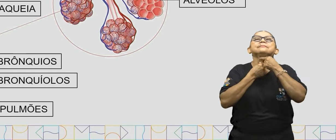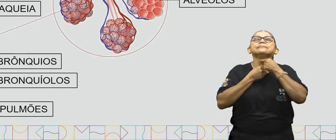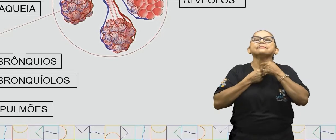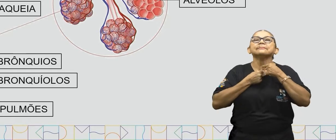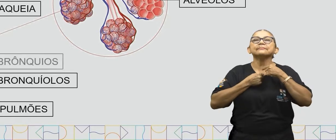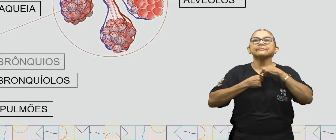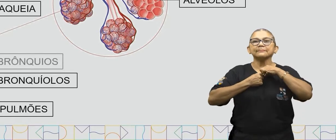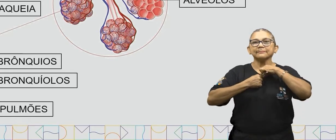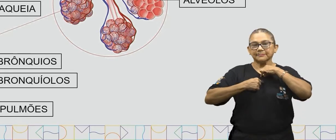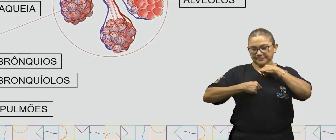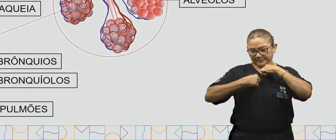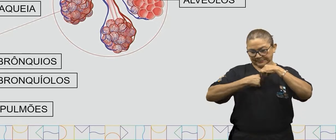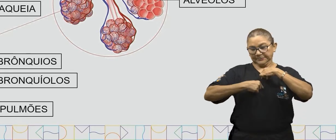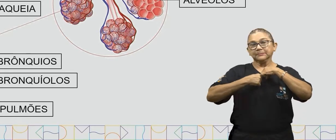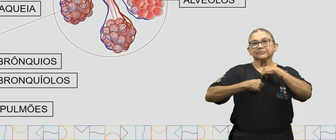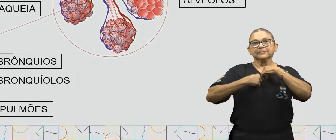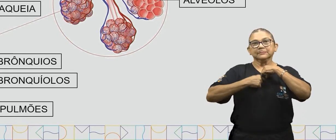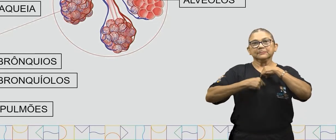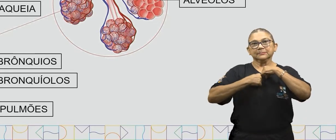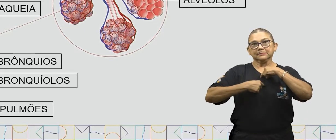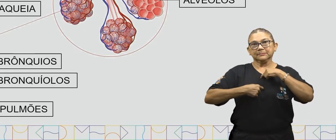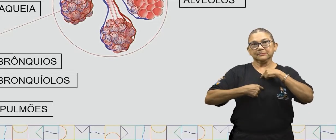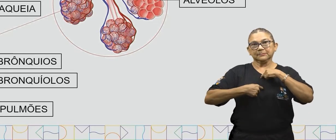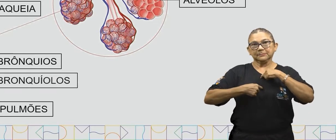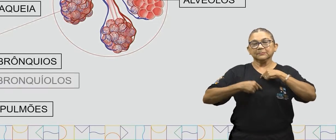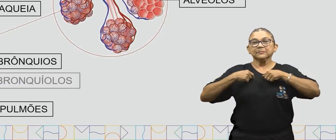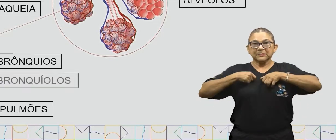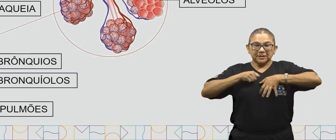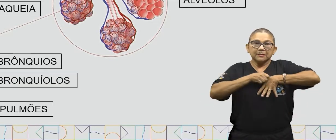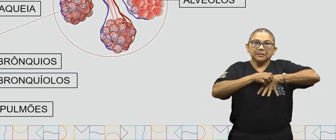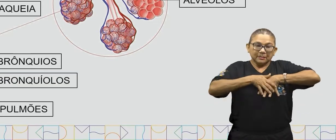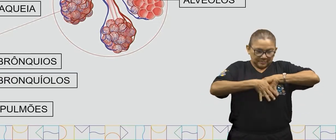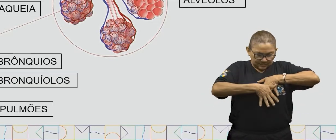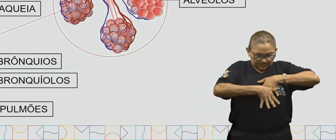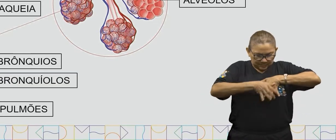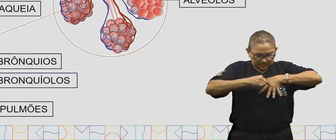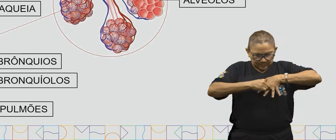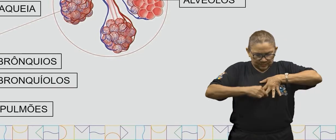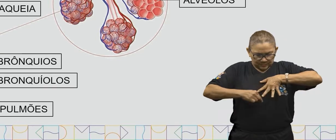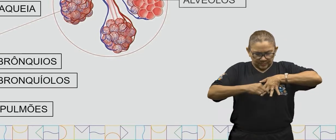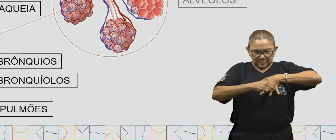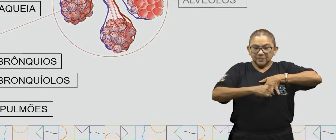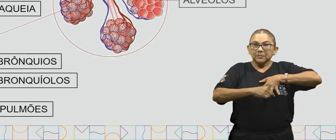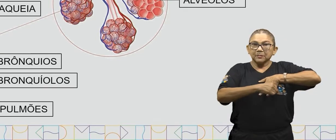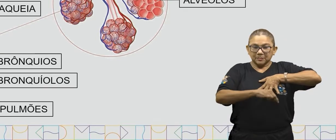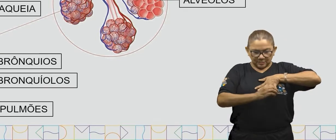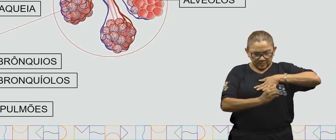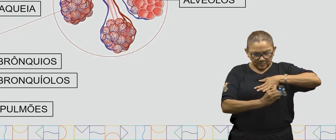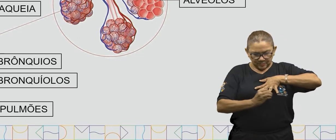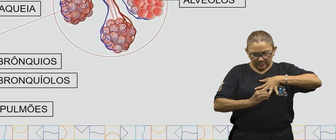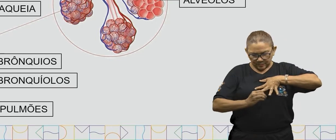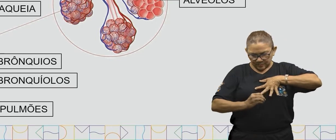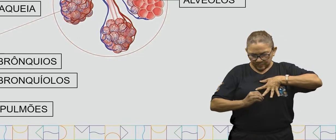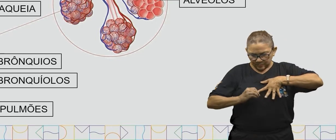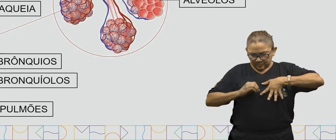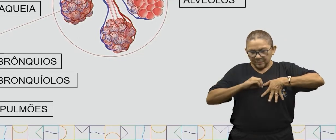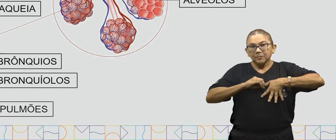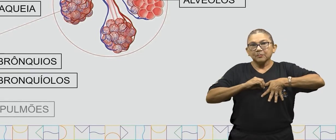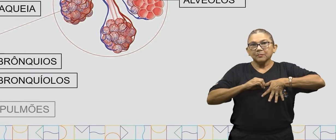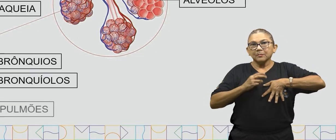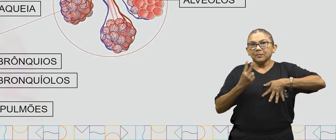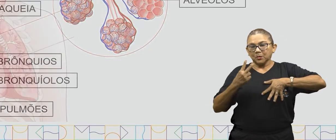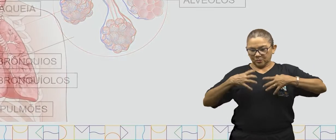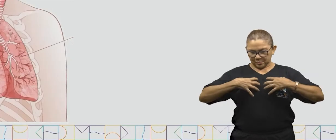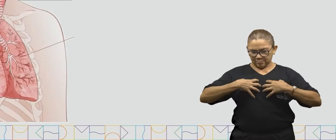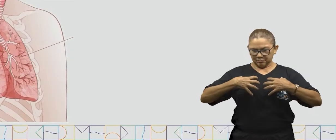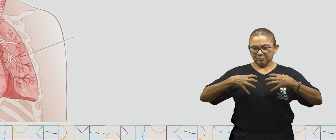traqueia, brônquios, que se dividem em bronquíolos, com alvéolos em suas pontas, e 2